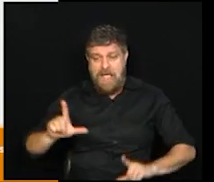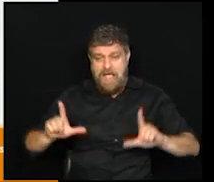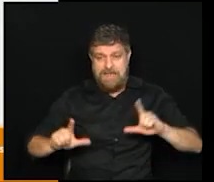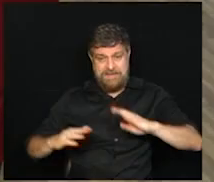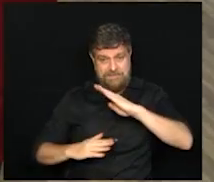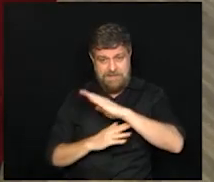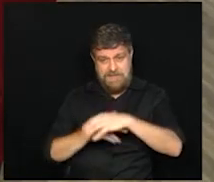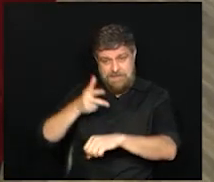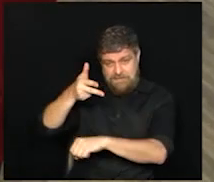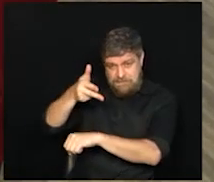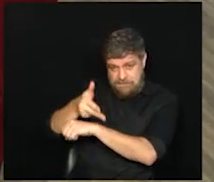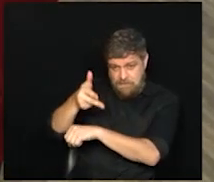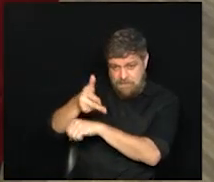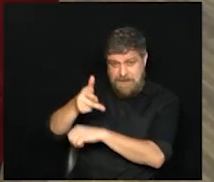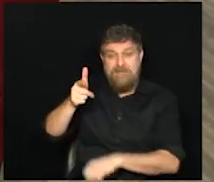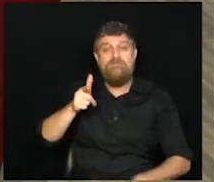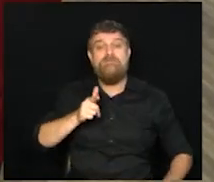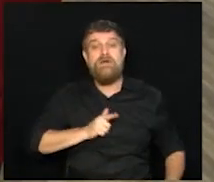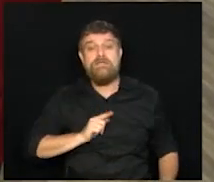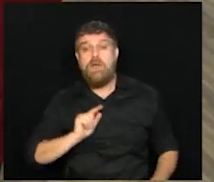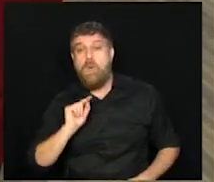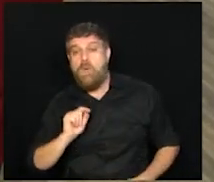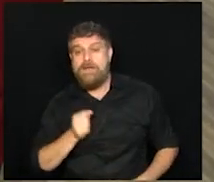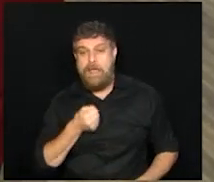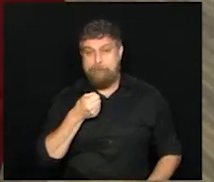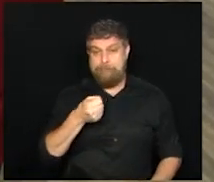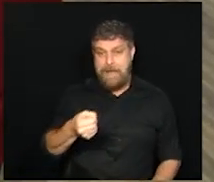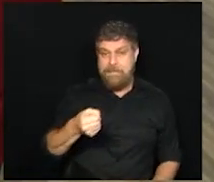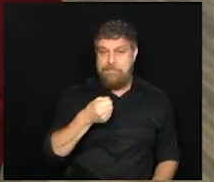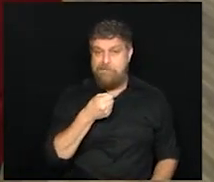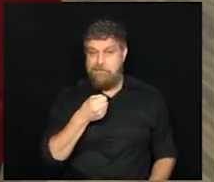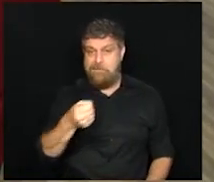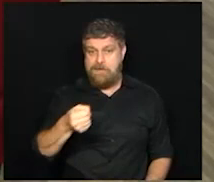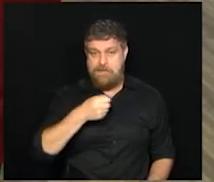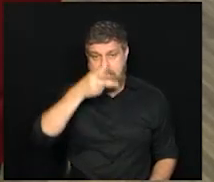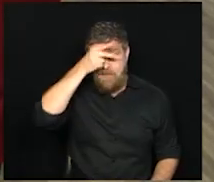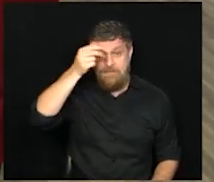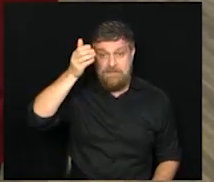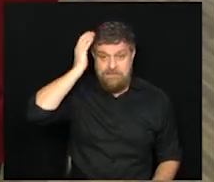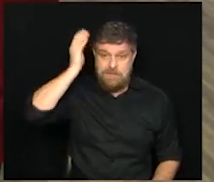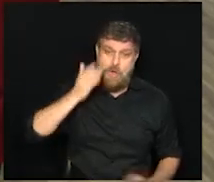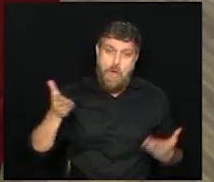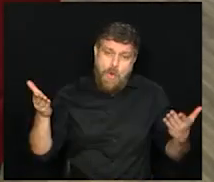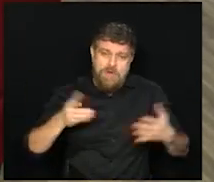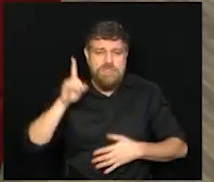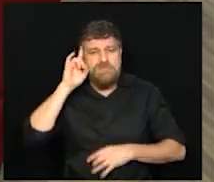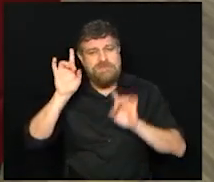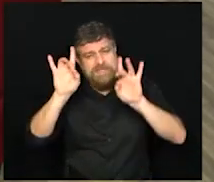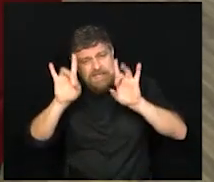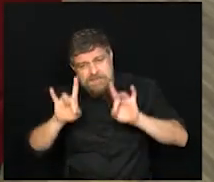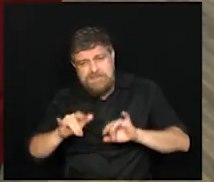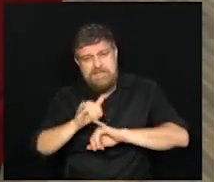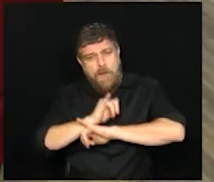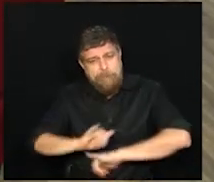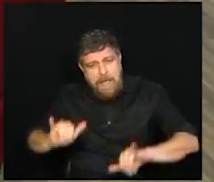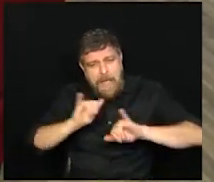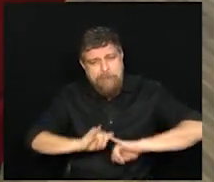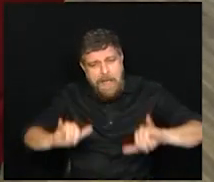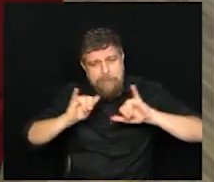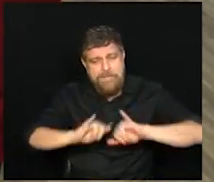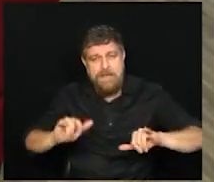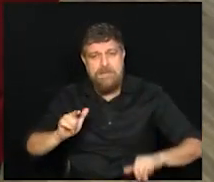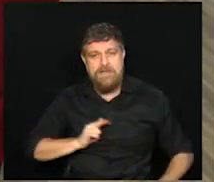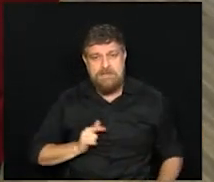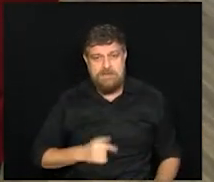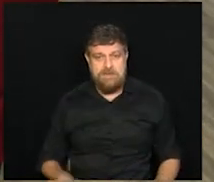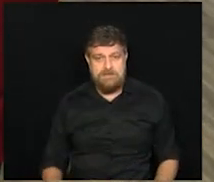pela TV Câmara Campinas, nós teremos a coletiva do prefeito. Hoje é aniversário da cidade, temos vários anúncios. De acordo